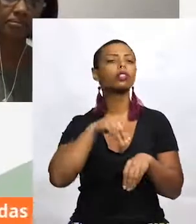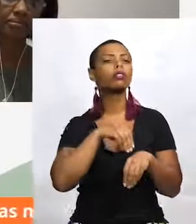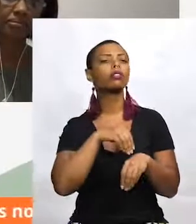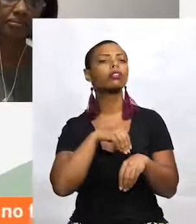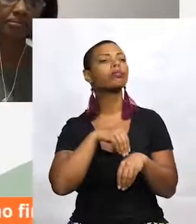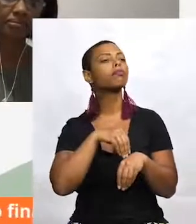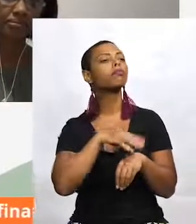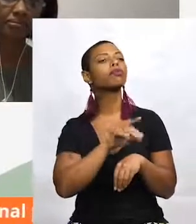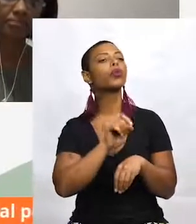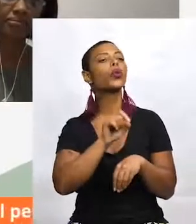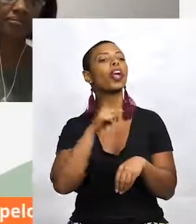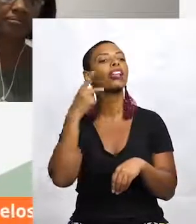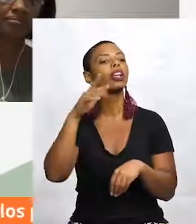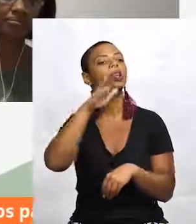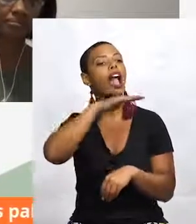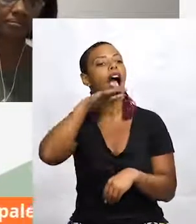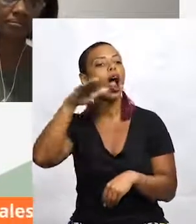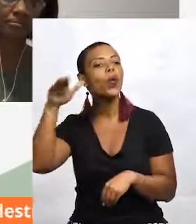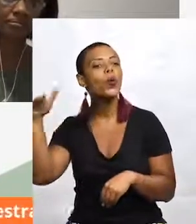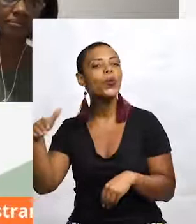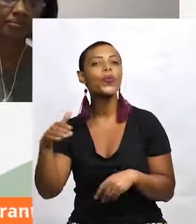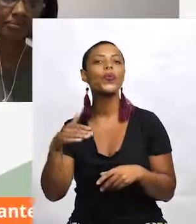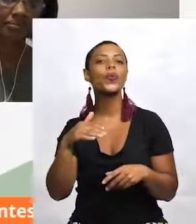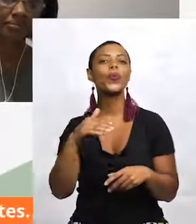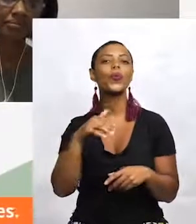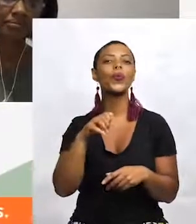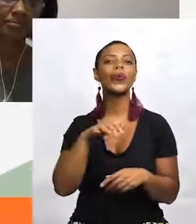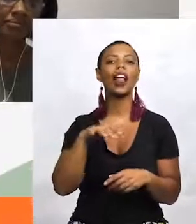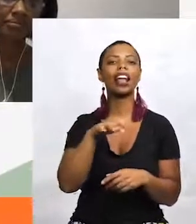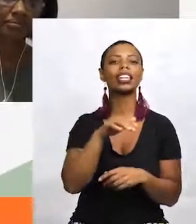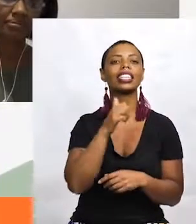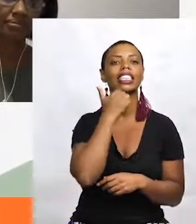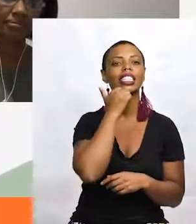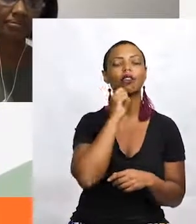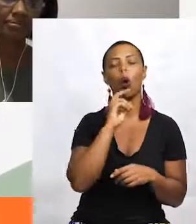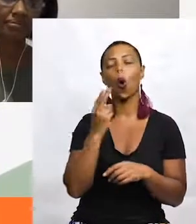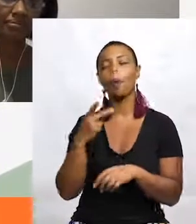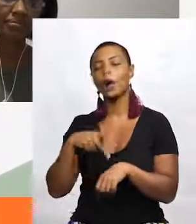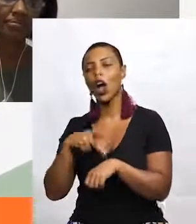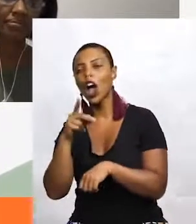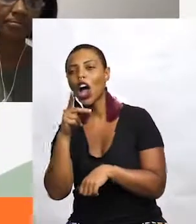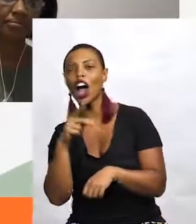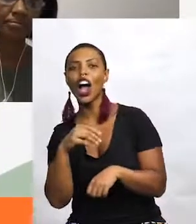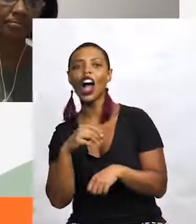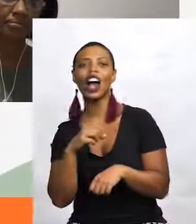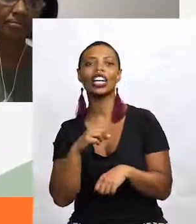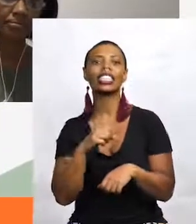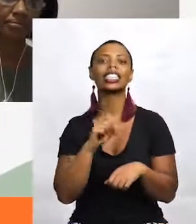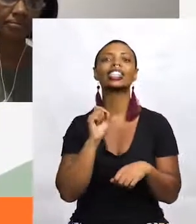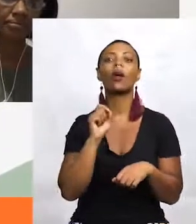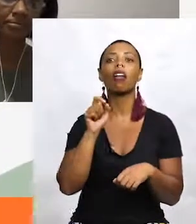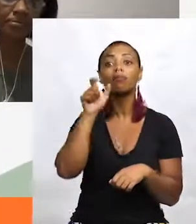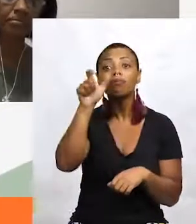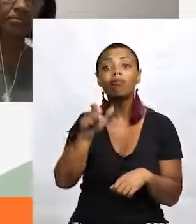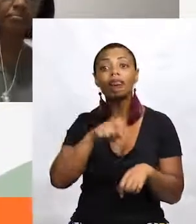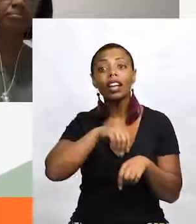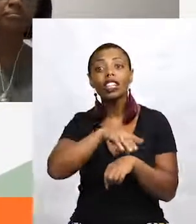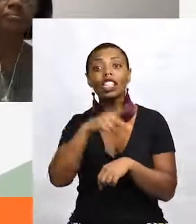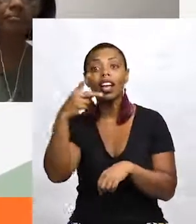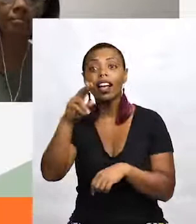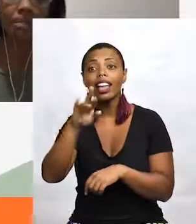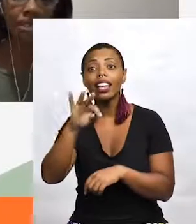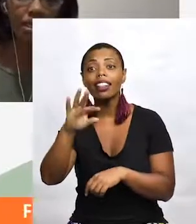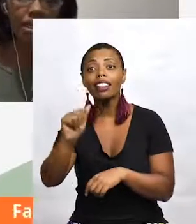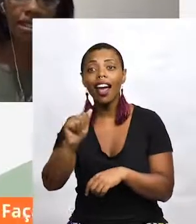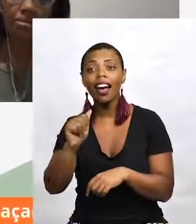alunos orientandos, os seus alunos de iniciação científica, de pós-graduação, como Rita de Cássia? O que, que você deixa